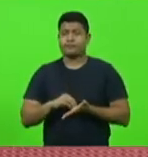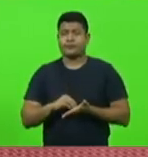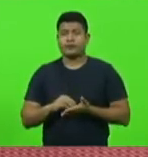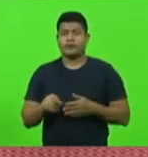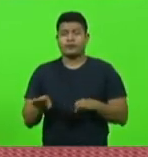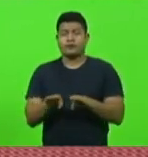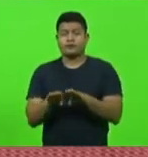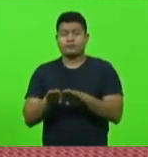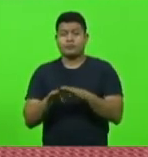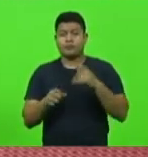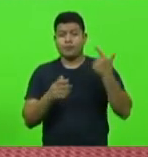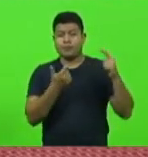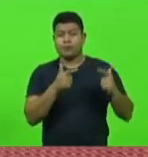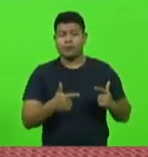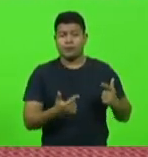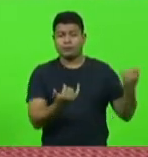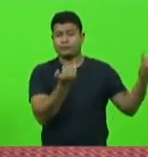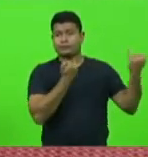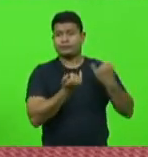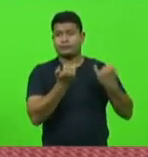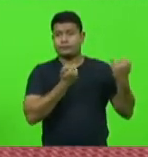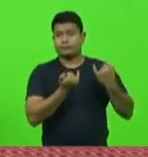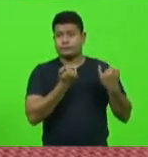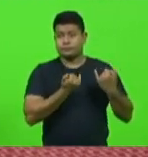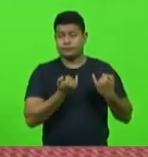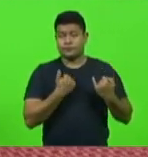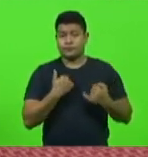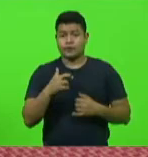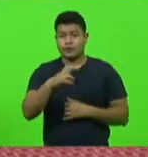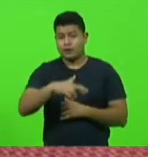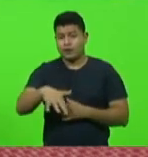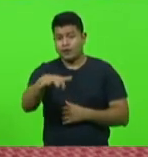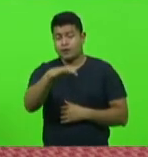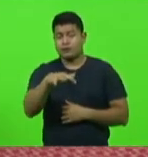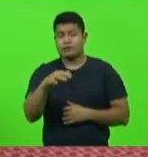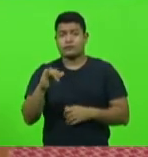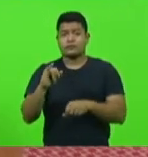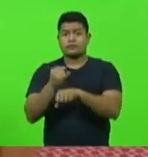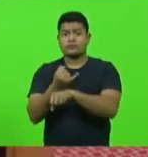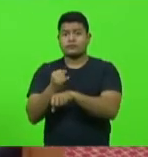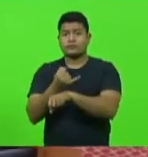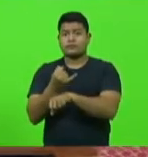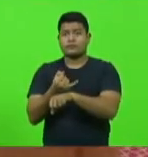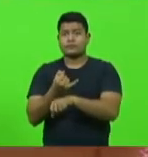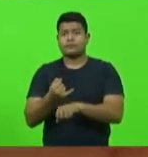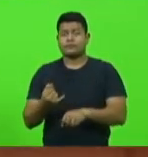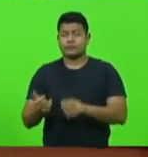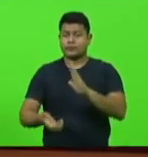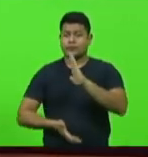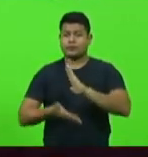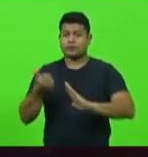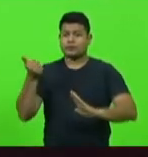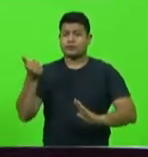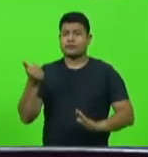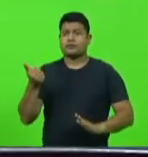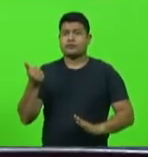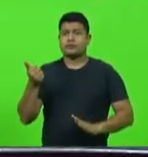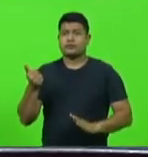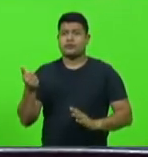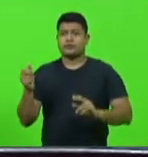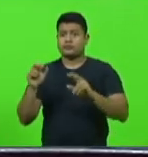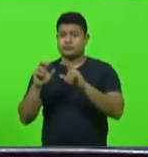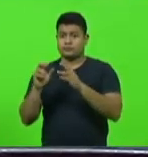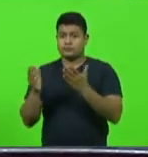recebi, da região de Joinville, para retirada de pauta para um